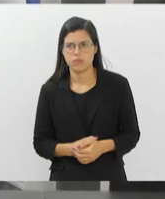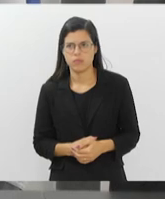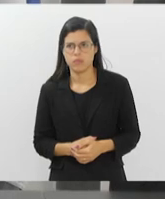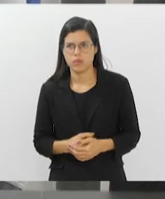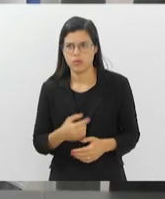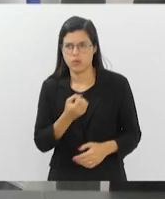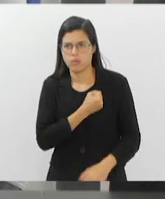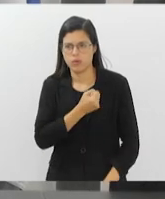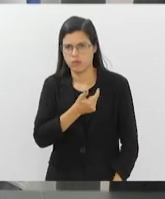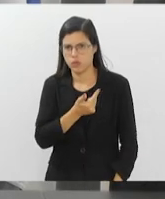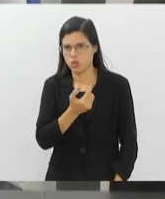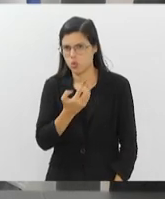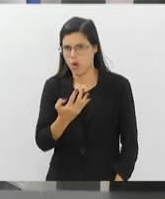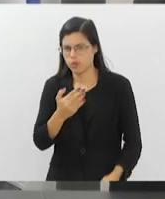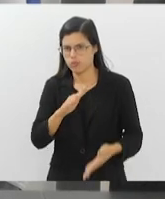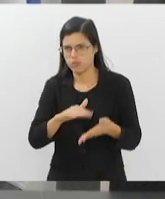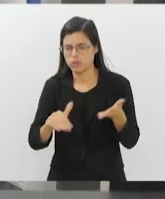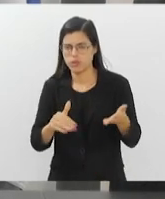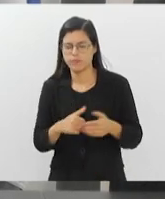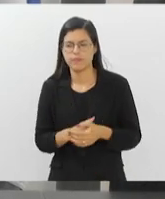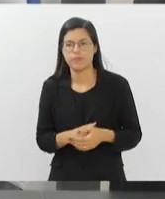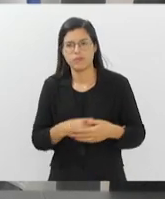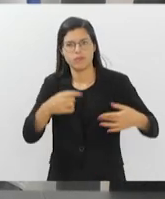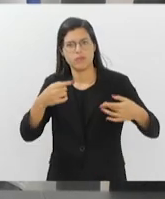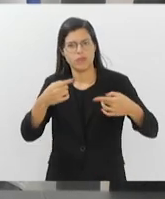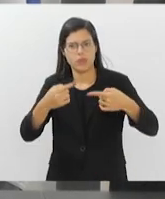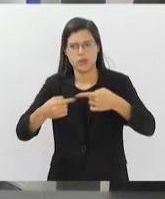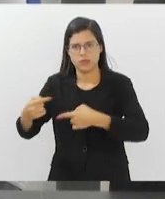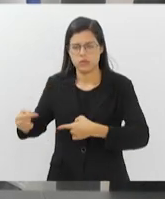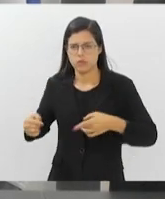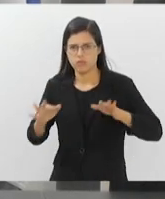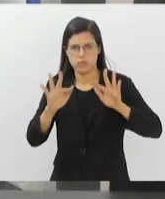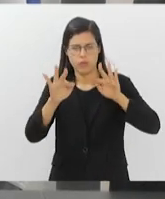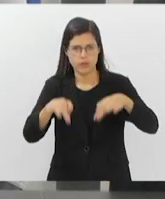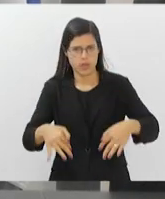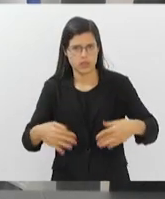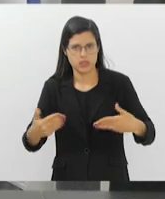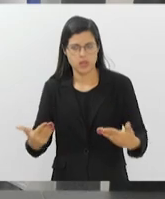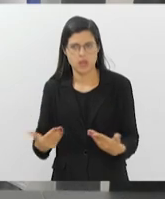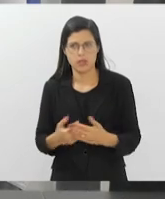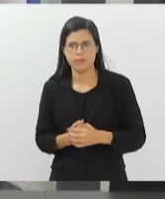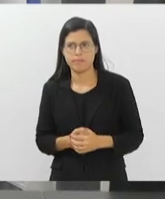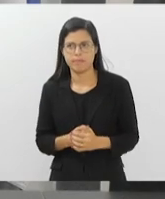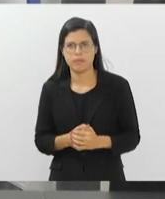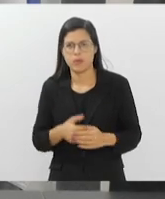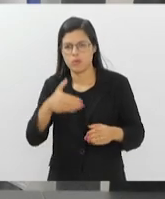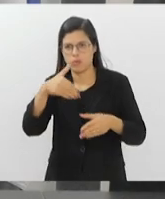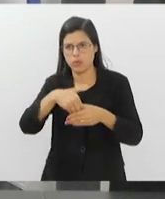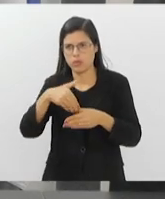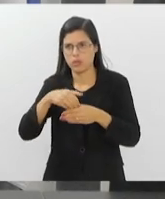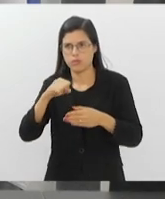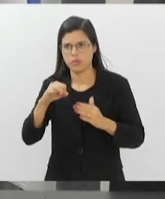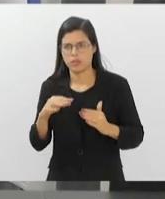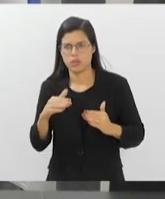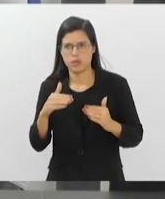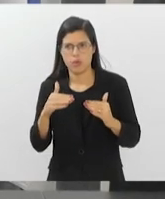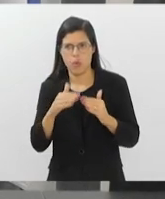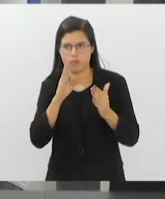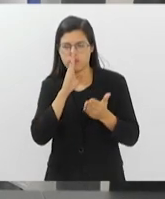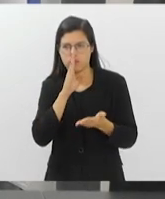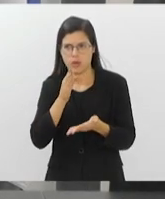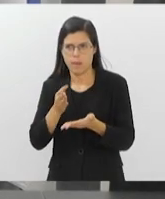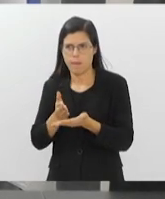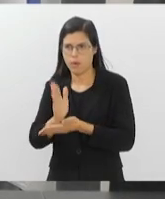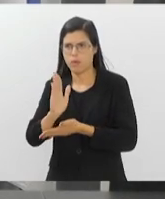24 está fora. Não havendo quem queira discutir, encerrada a discussão. Em votação, os senhores que aprovam, permaneçam como